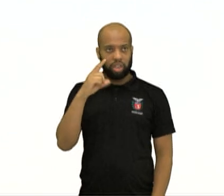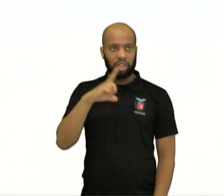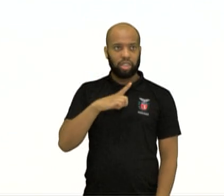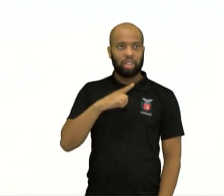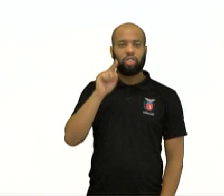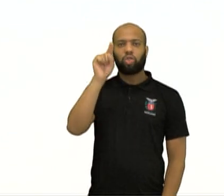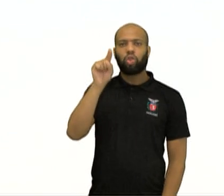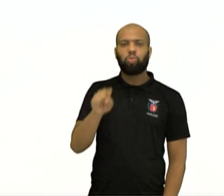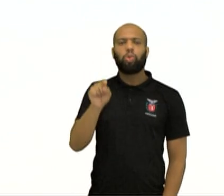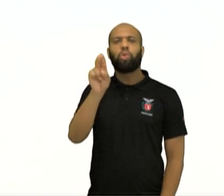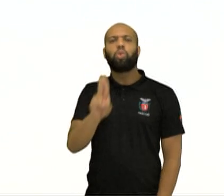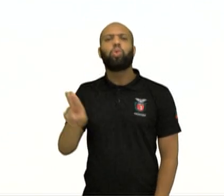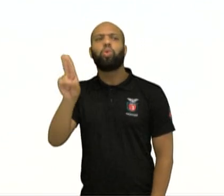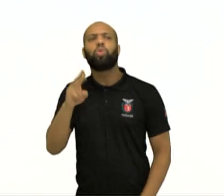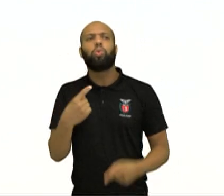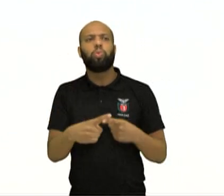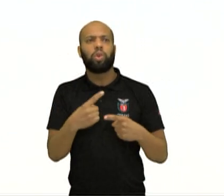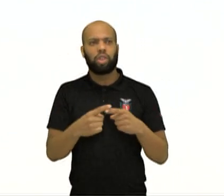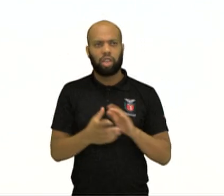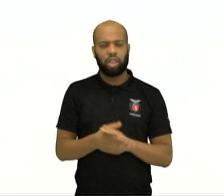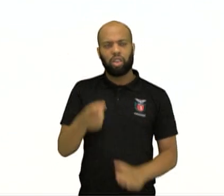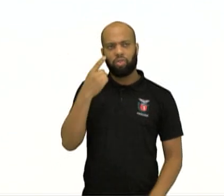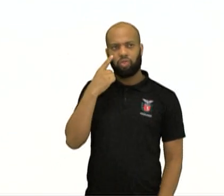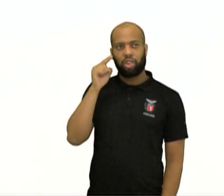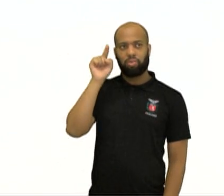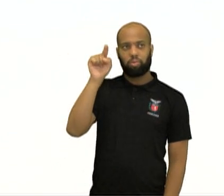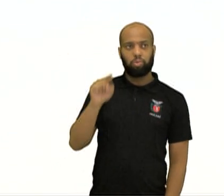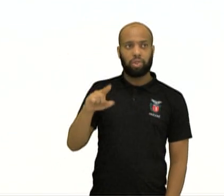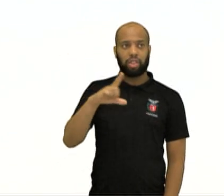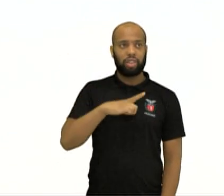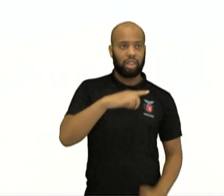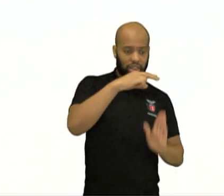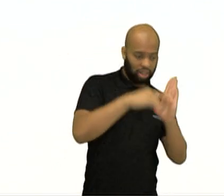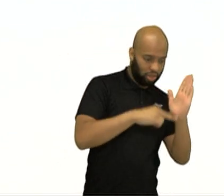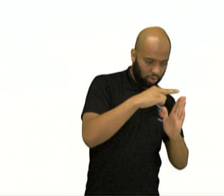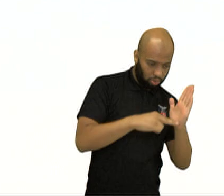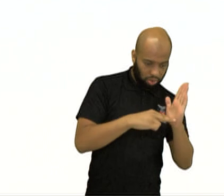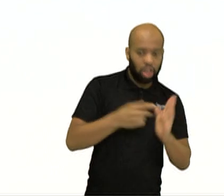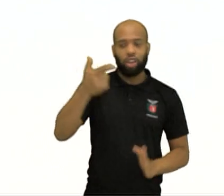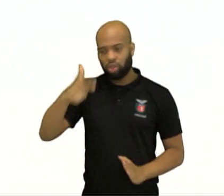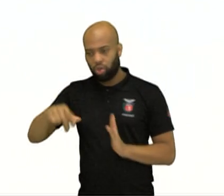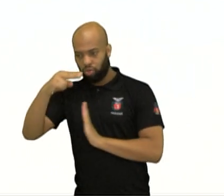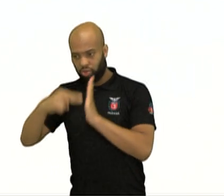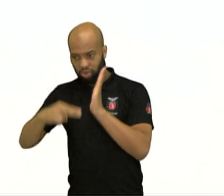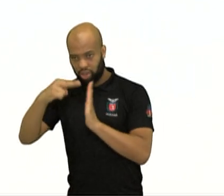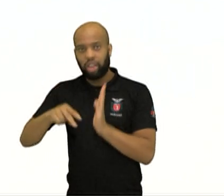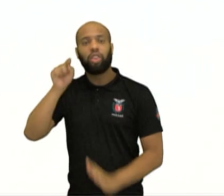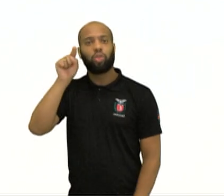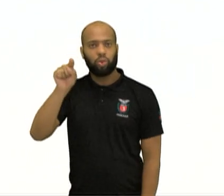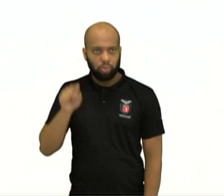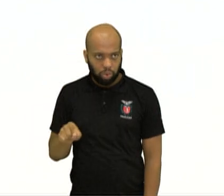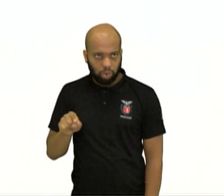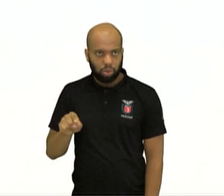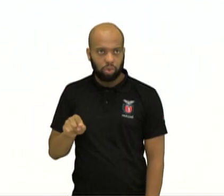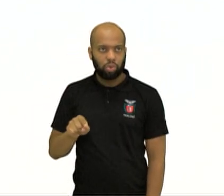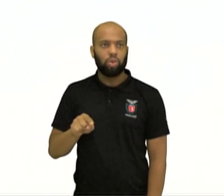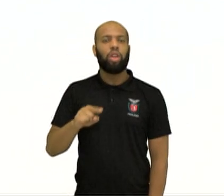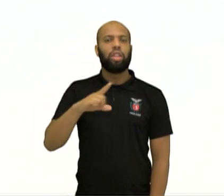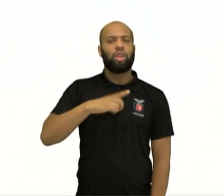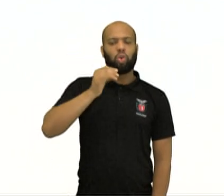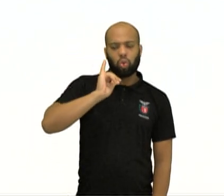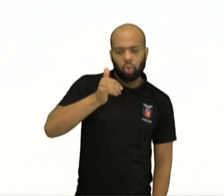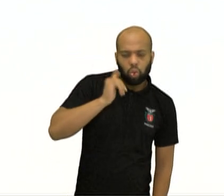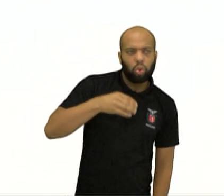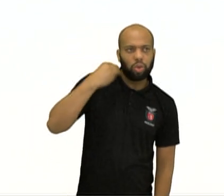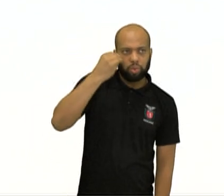usados para quê? Tá aqui ó, das leituras às releituras. 2 pontos. Um relato de